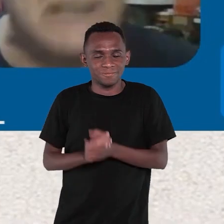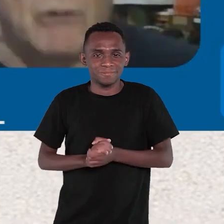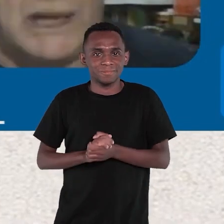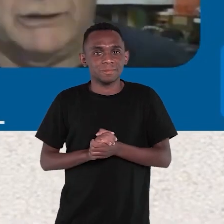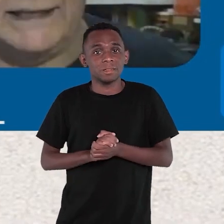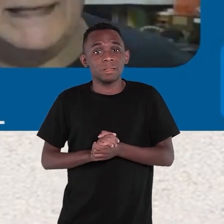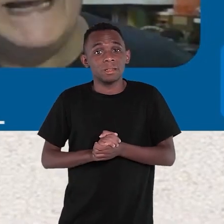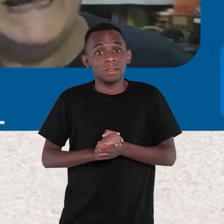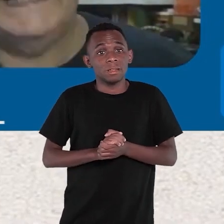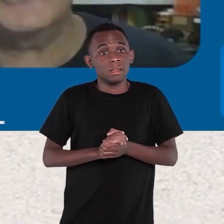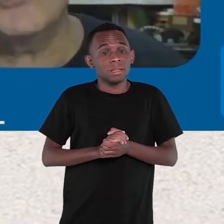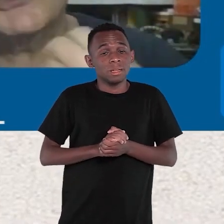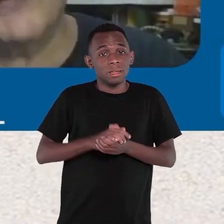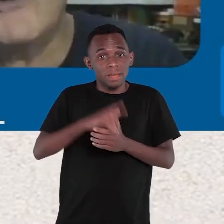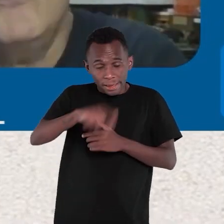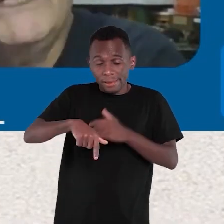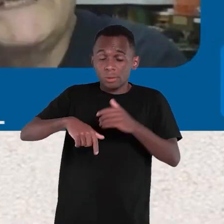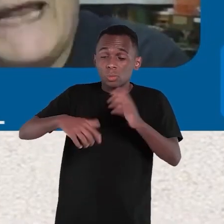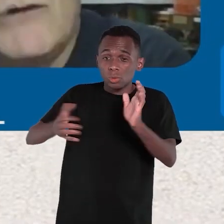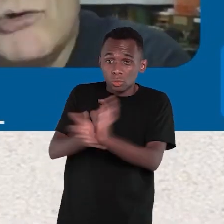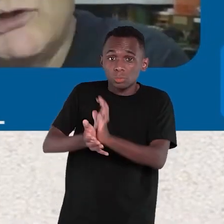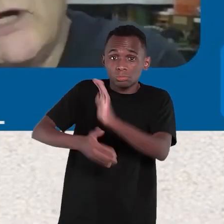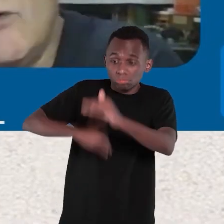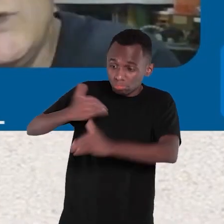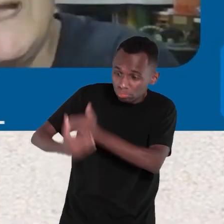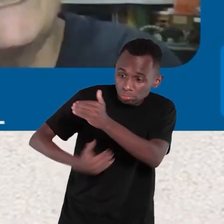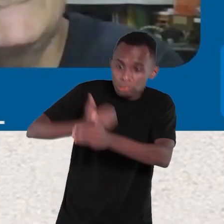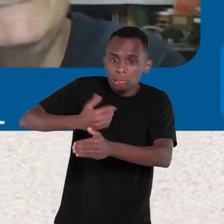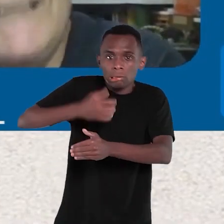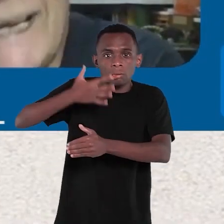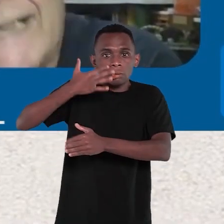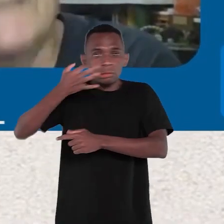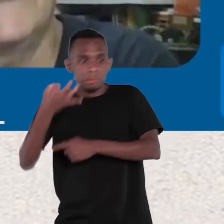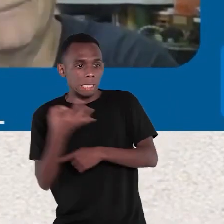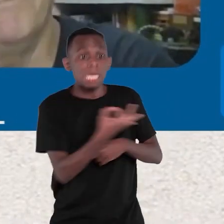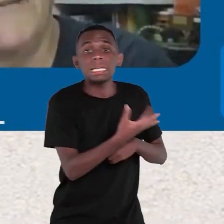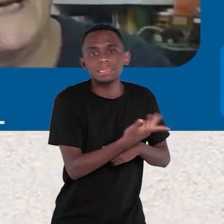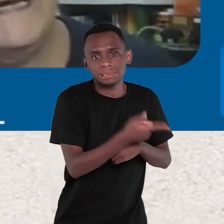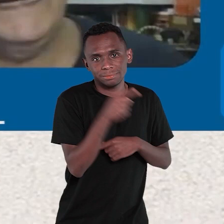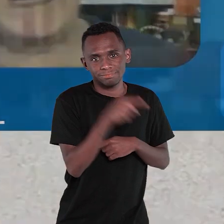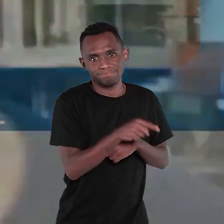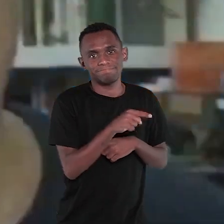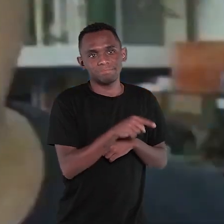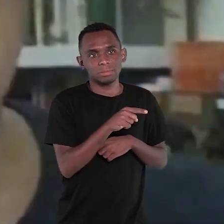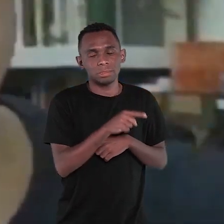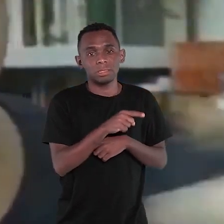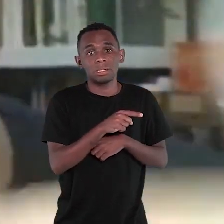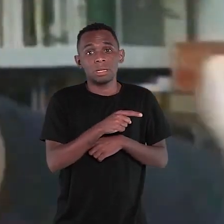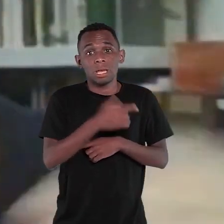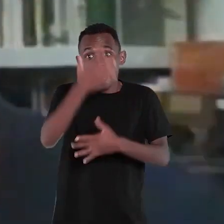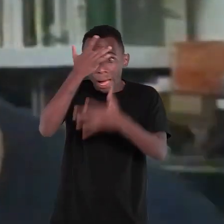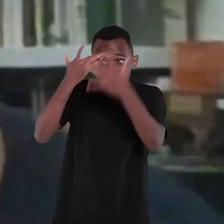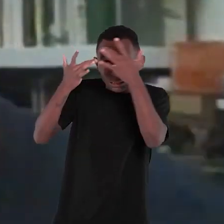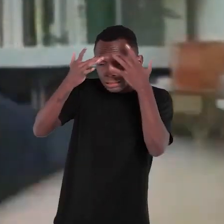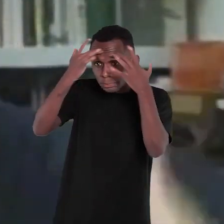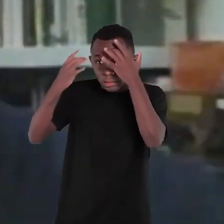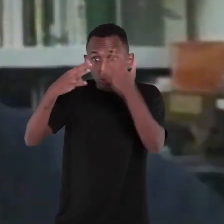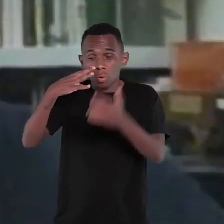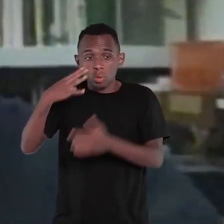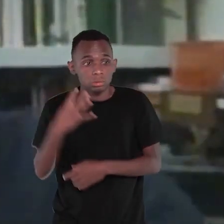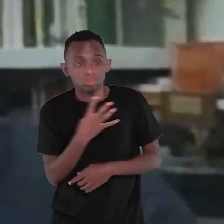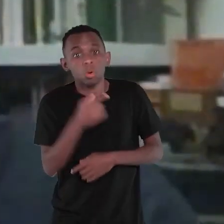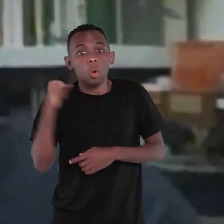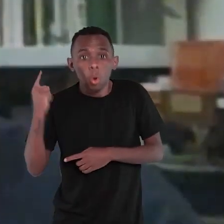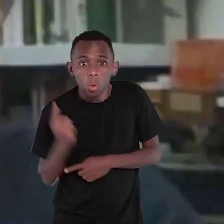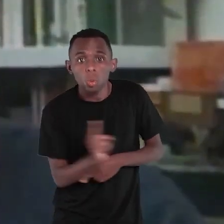comunidade que está ao lado, ela constrói comunidades de interesse, né? Ela bota junto pessoas